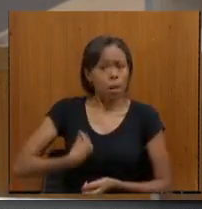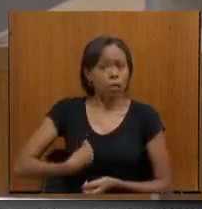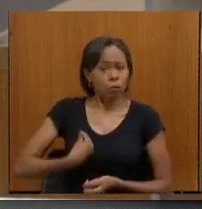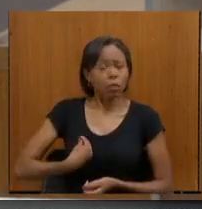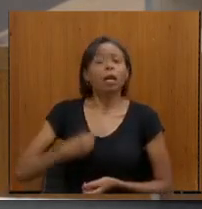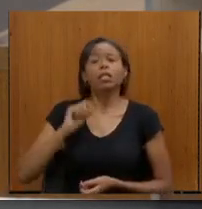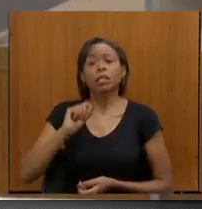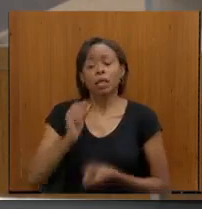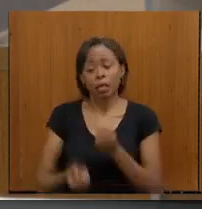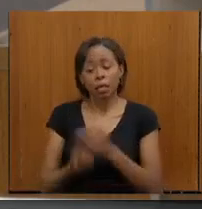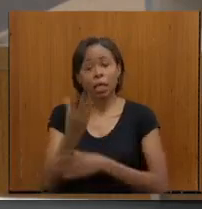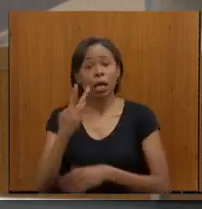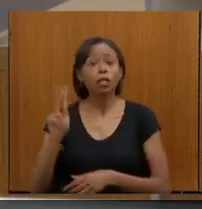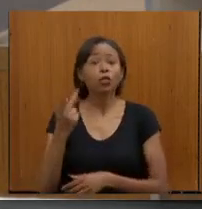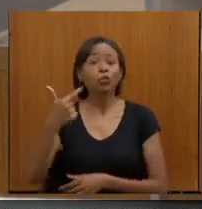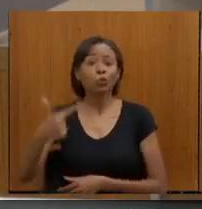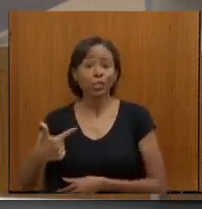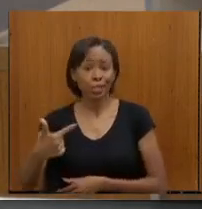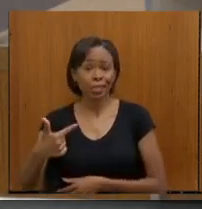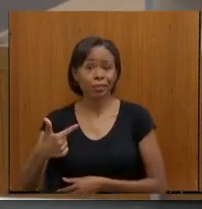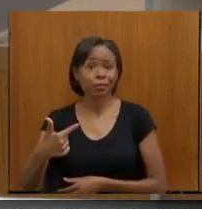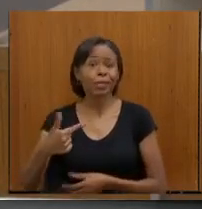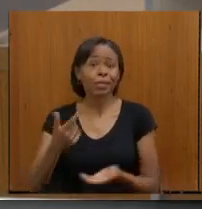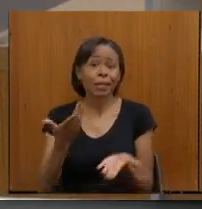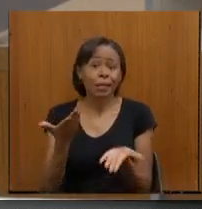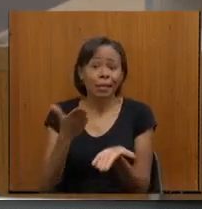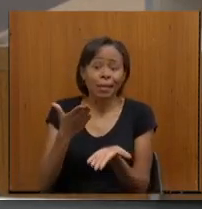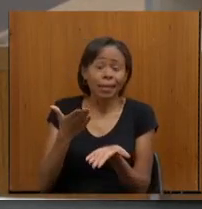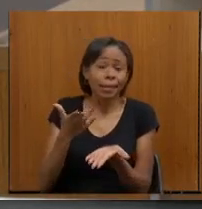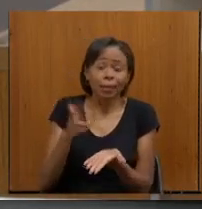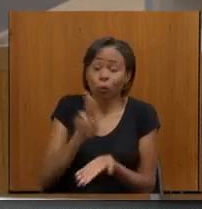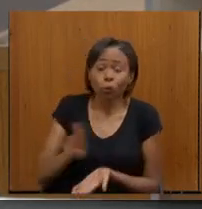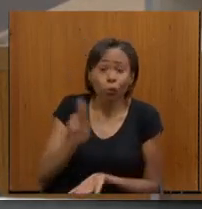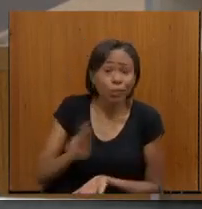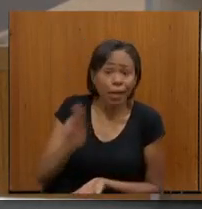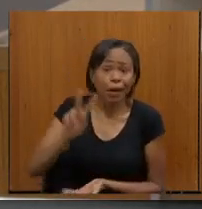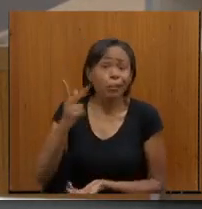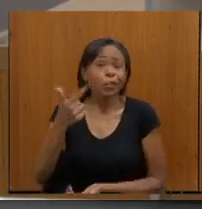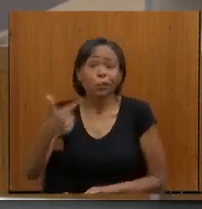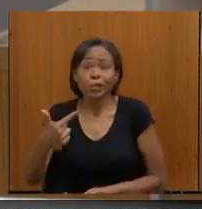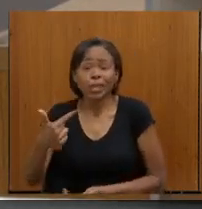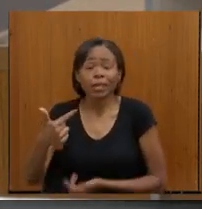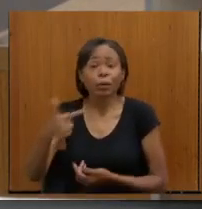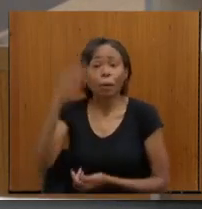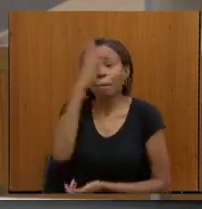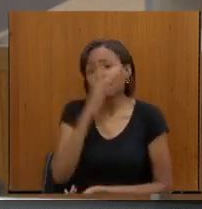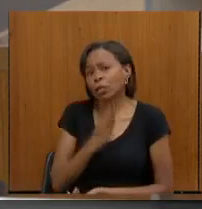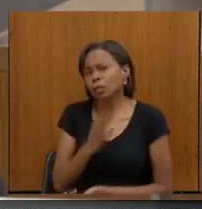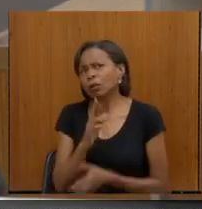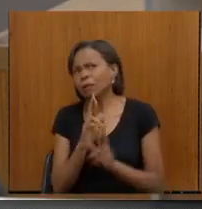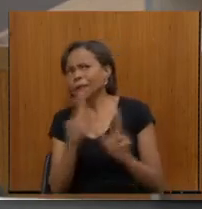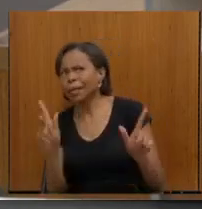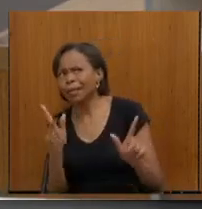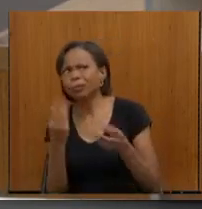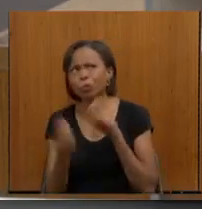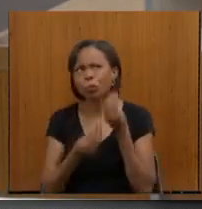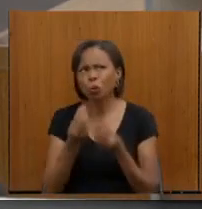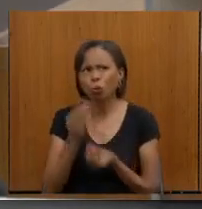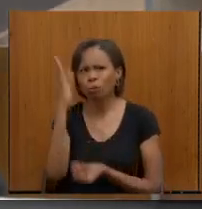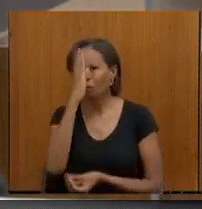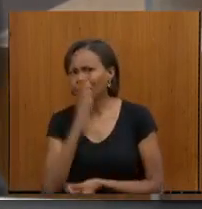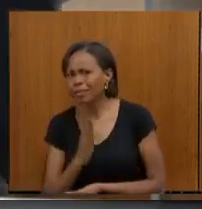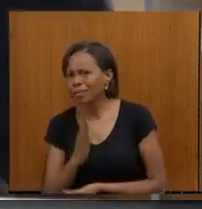consumo de hidrogênio Quais são os nossos expertises Quais são os nossos diferenciais competitivos e o que que nós precisamos